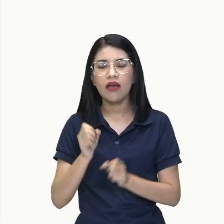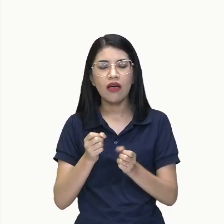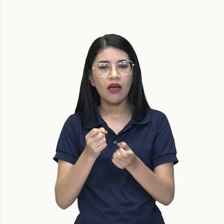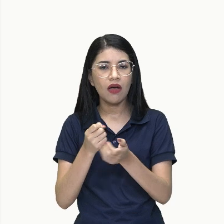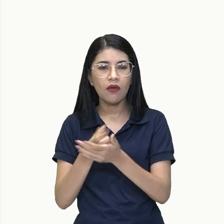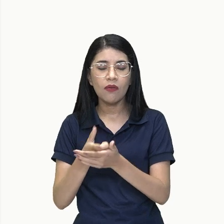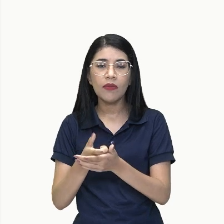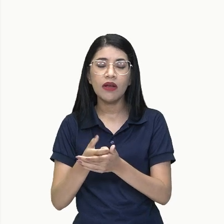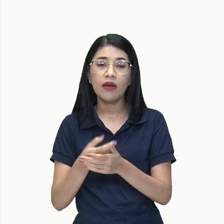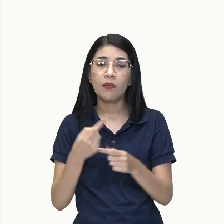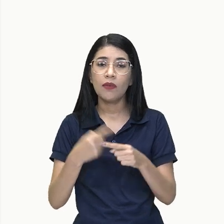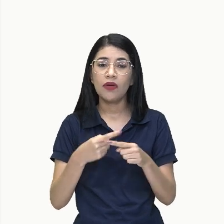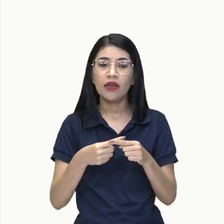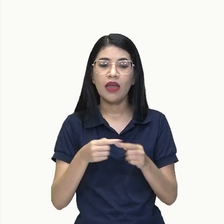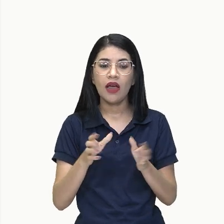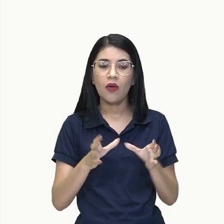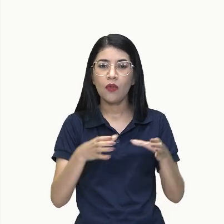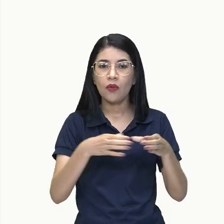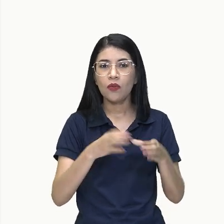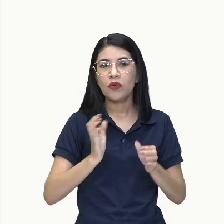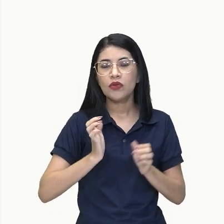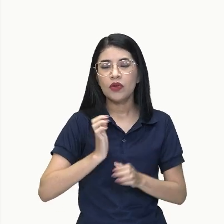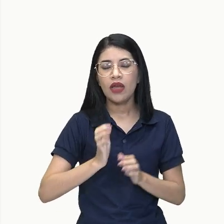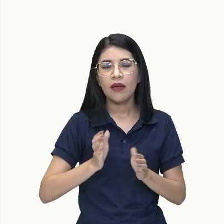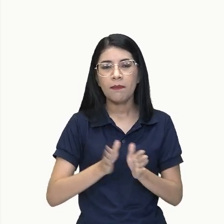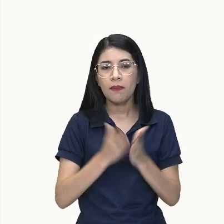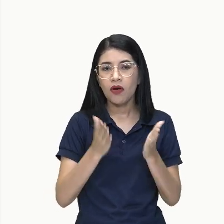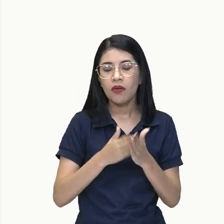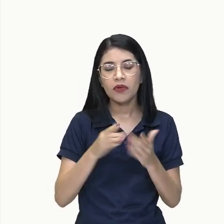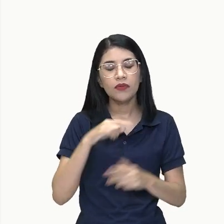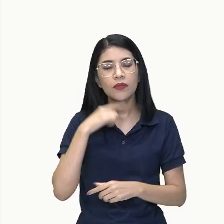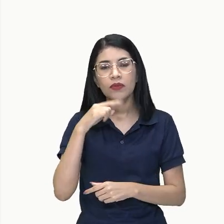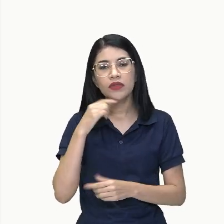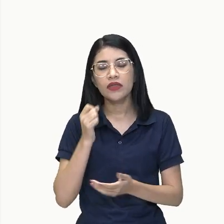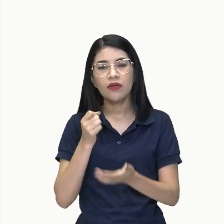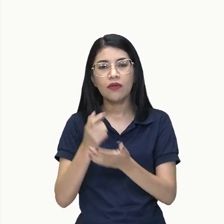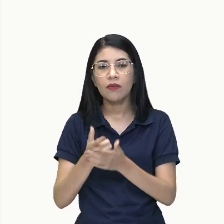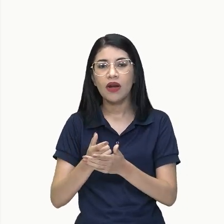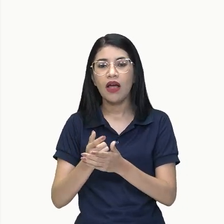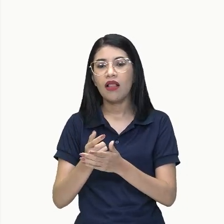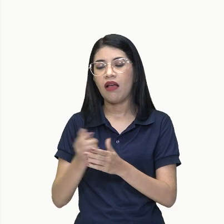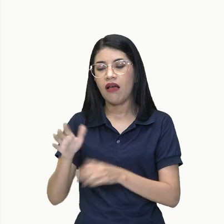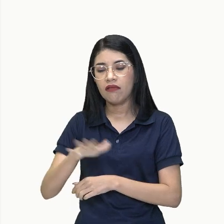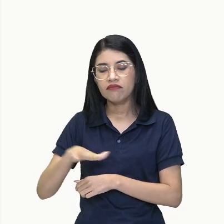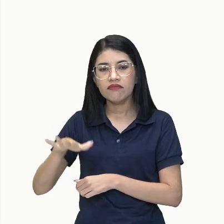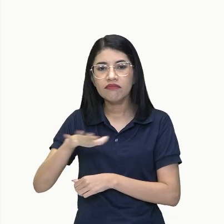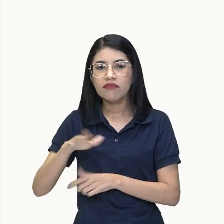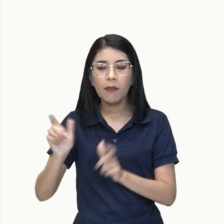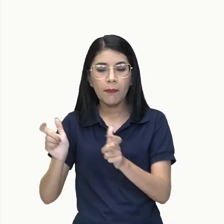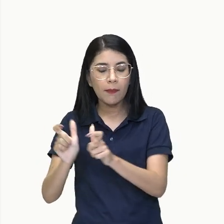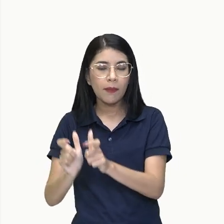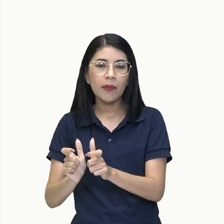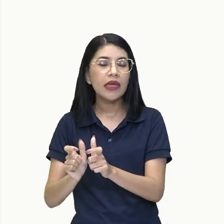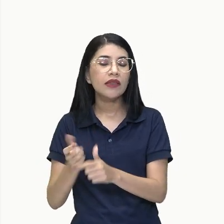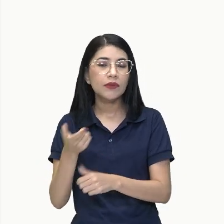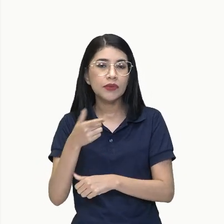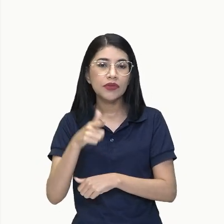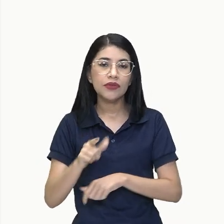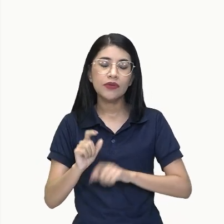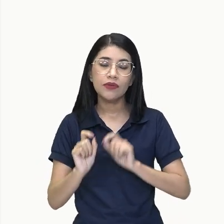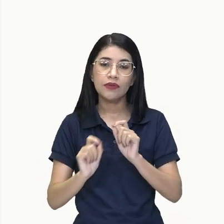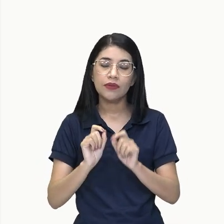não tinha condições financeiras de adquirir uma pequena propriedade, fazendo assim, mais uma vez, frisando